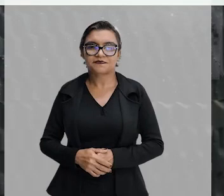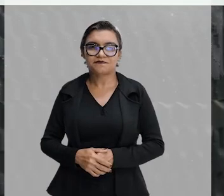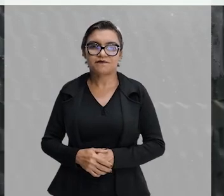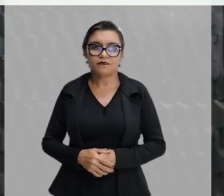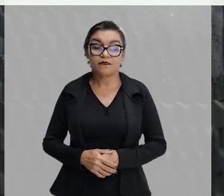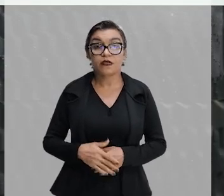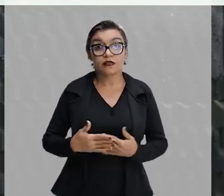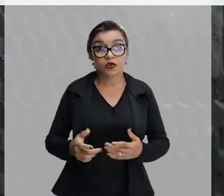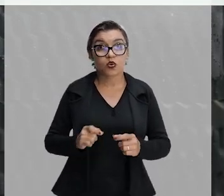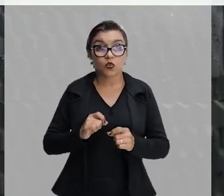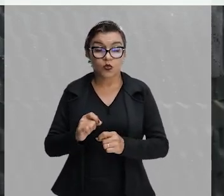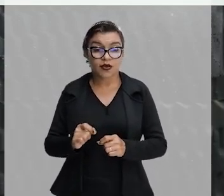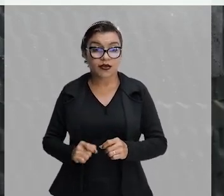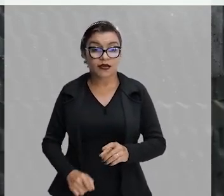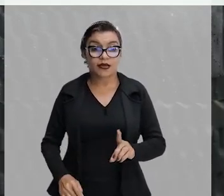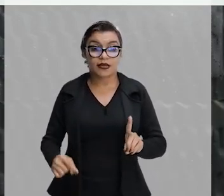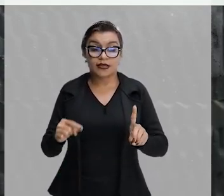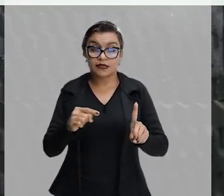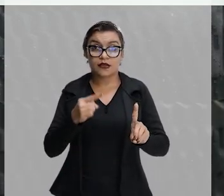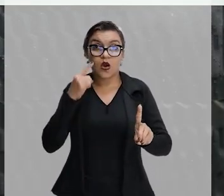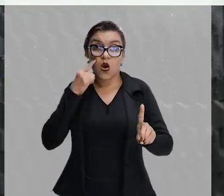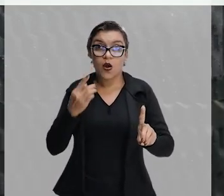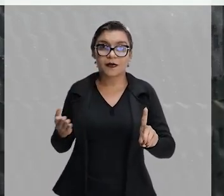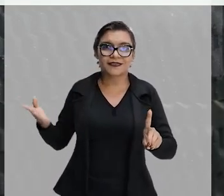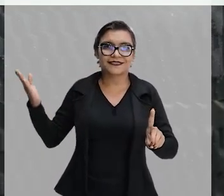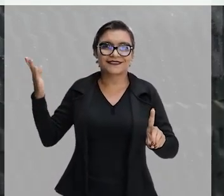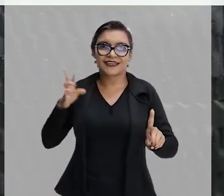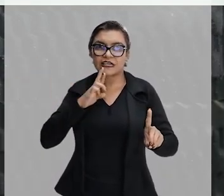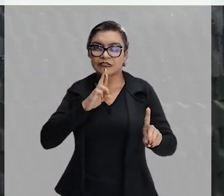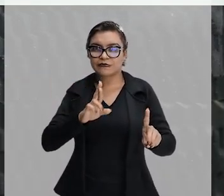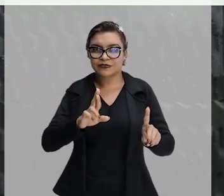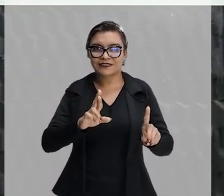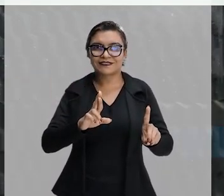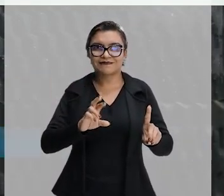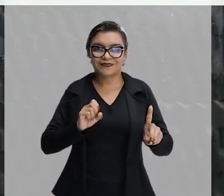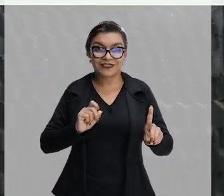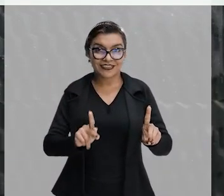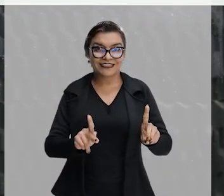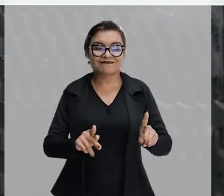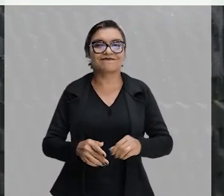correção. Então, no caso, a letra D, menos Q sobre